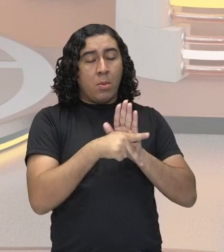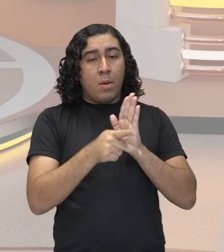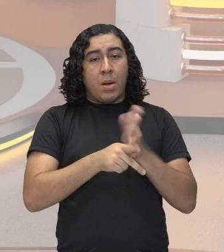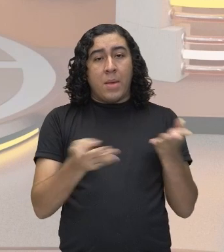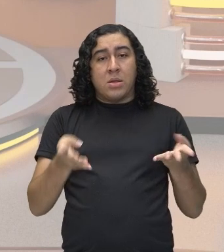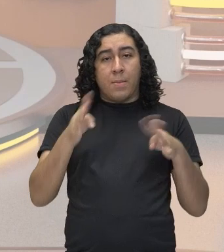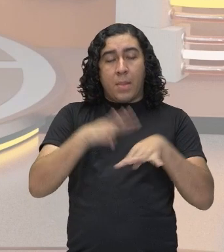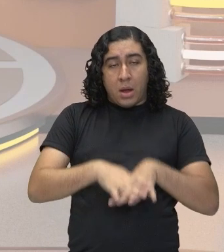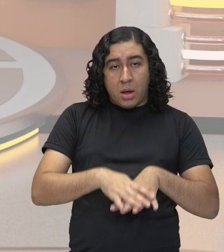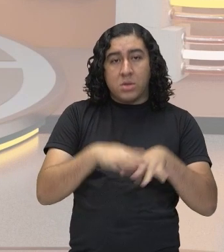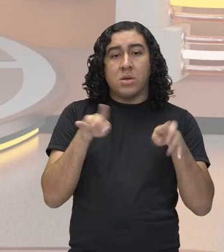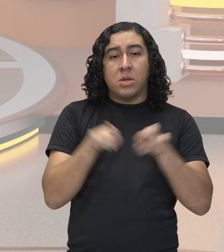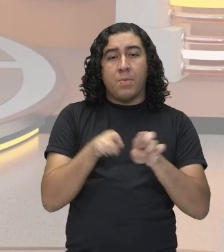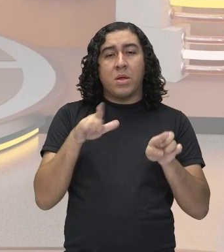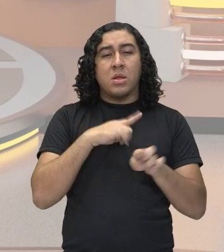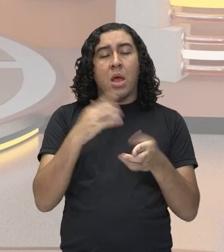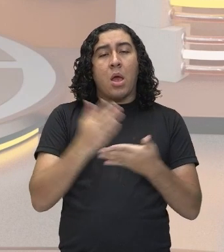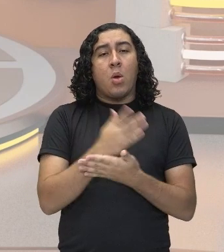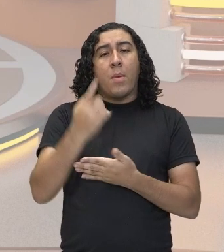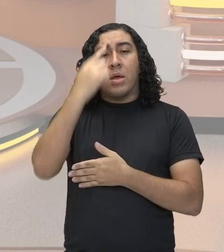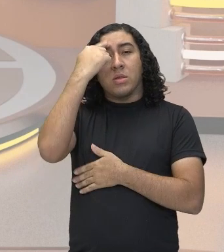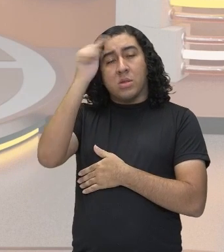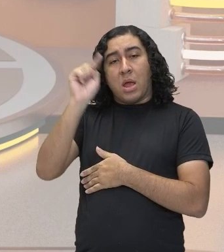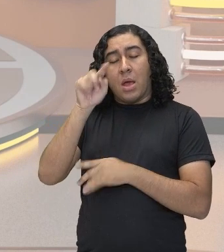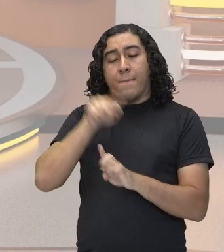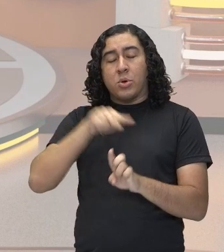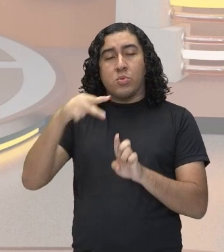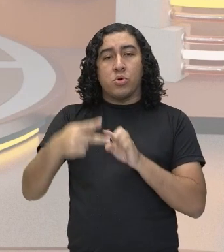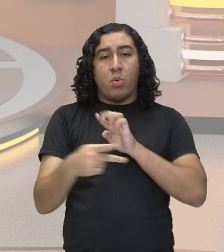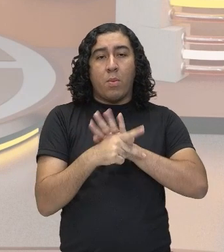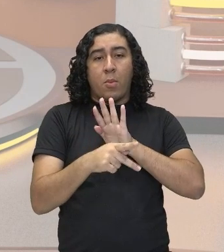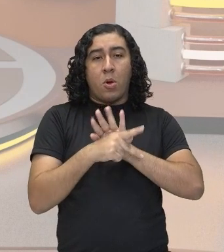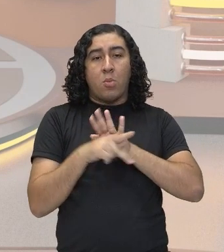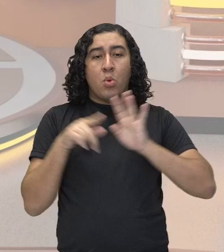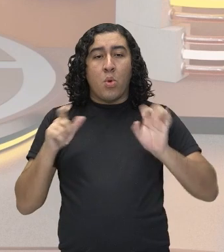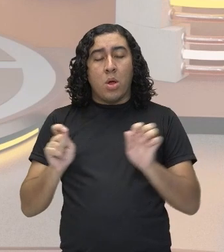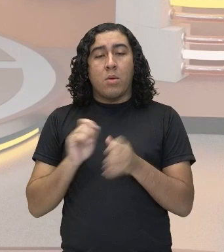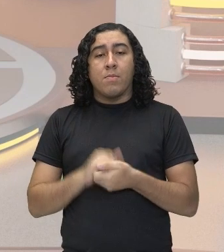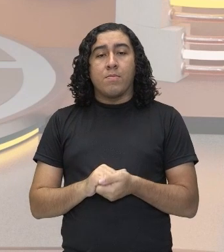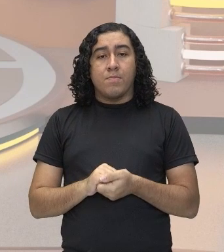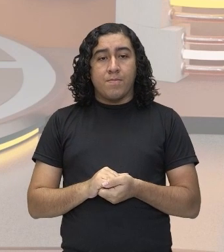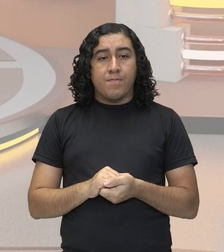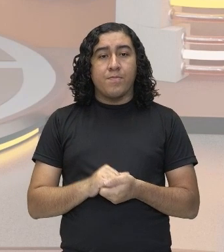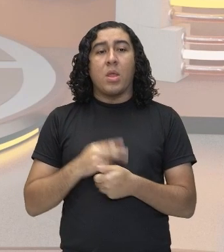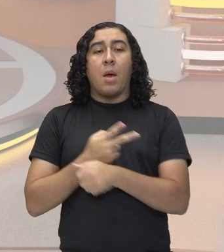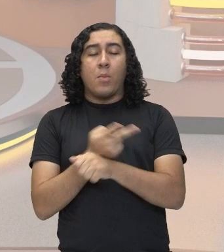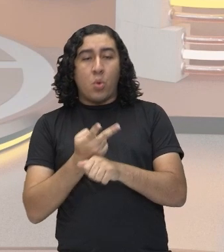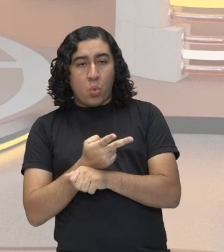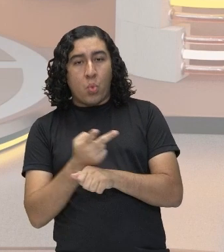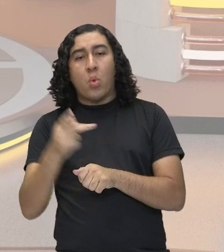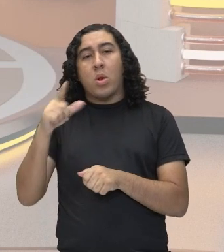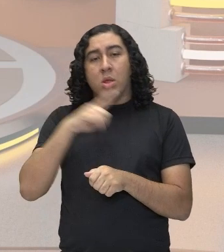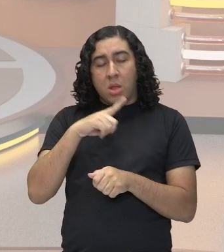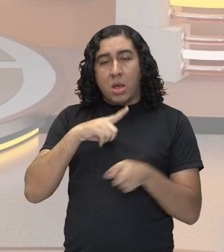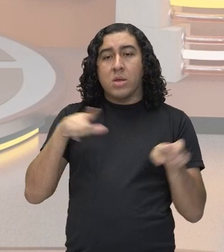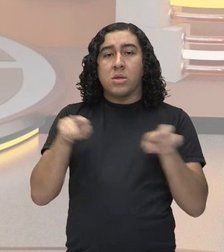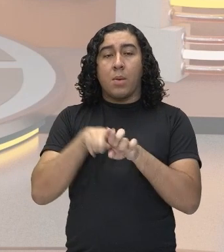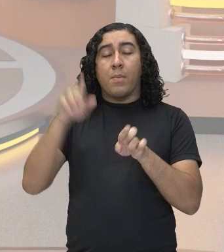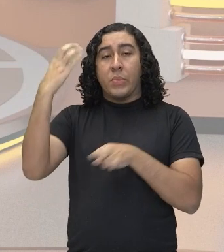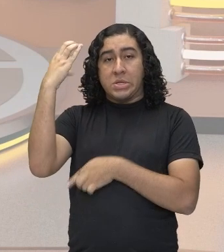trazer aí algumas ideias voltadas para a busca de uma coisa mais também